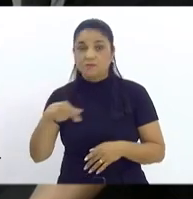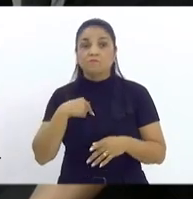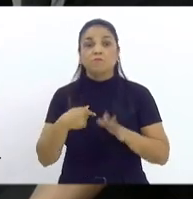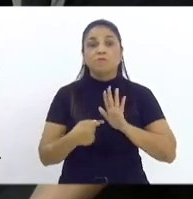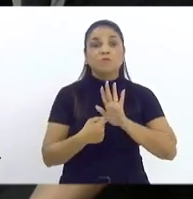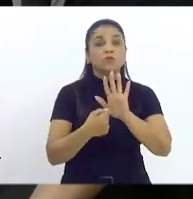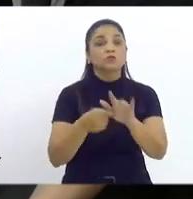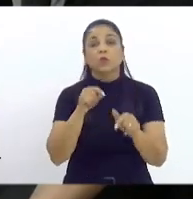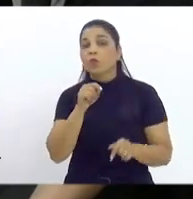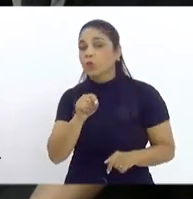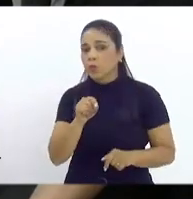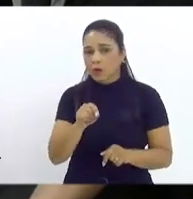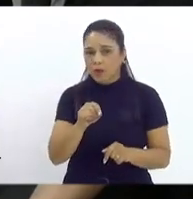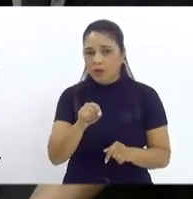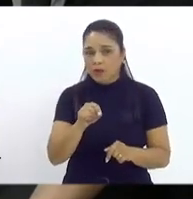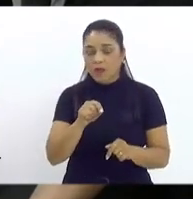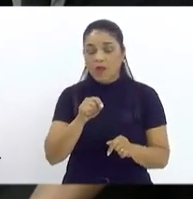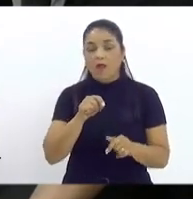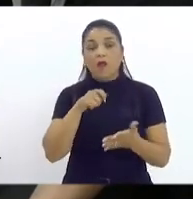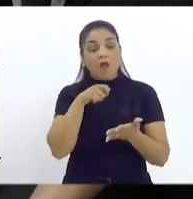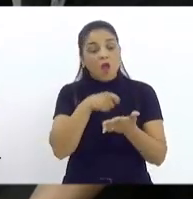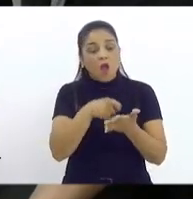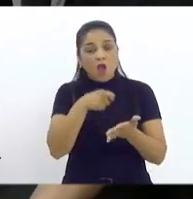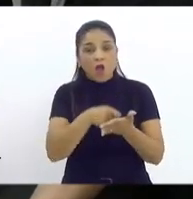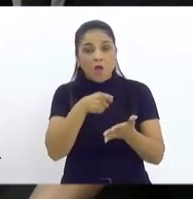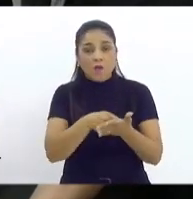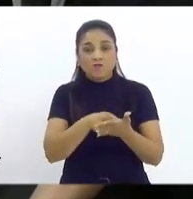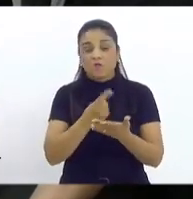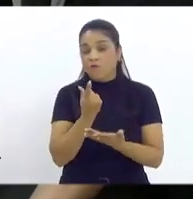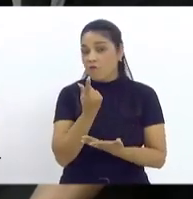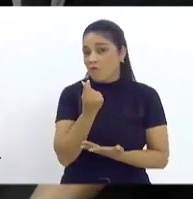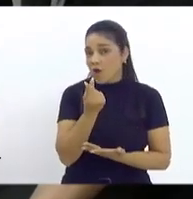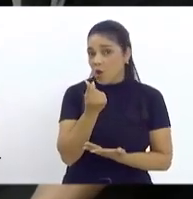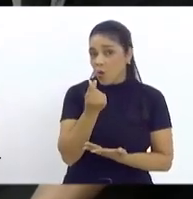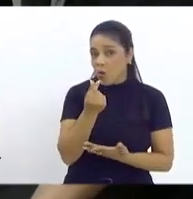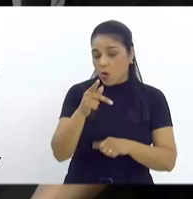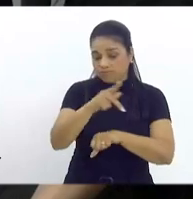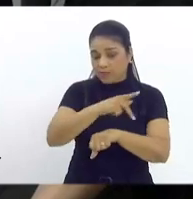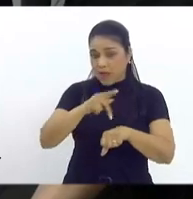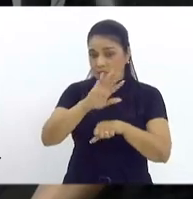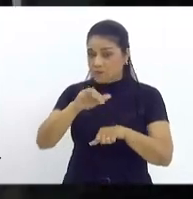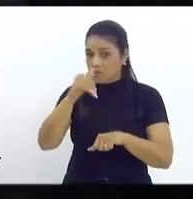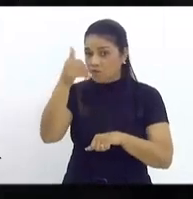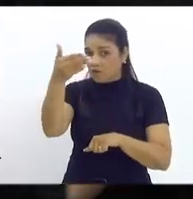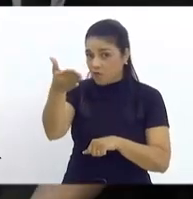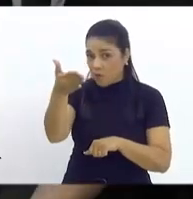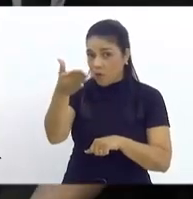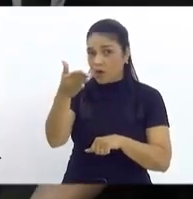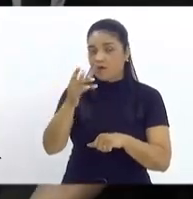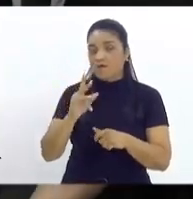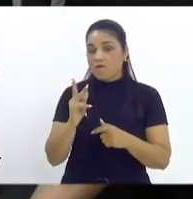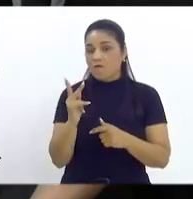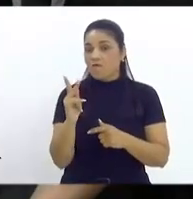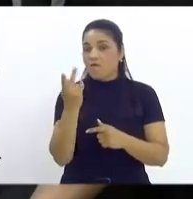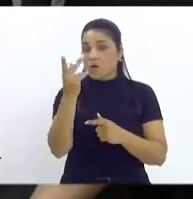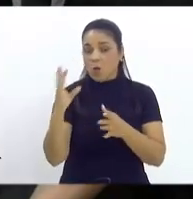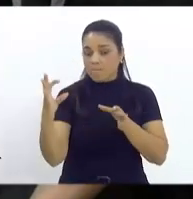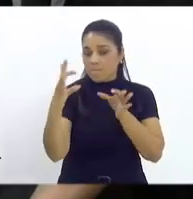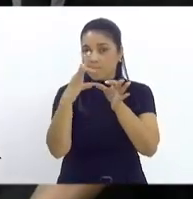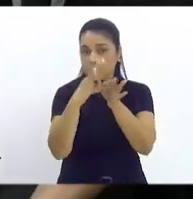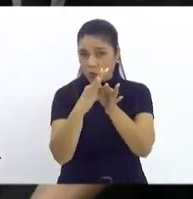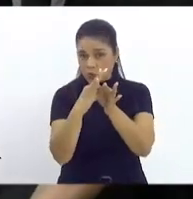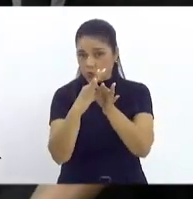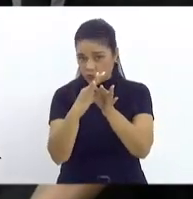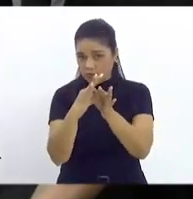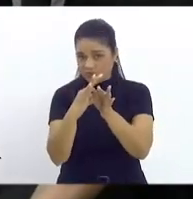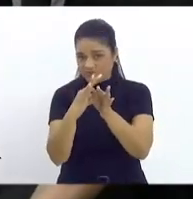gás ele é cobrado ao preço internacional. Ele é indexado a valores internacionais que variam aí